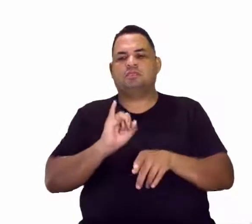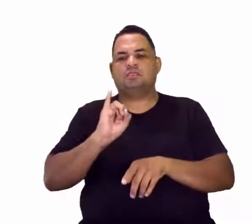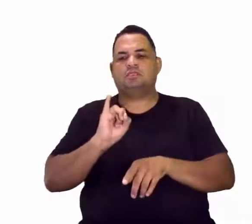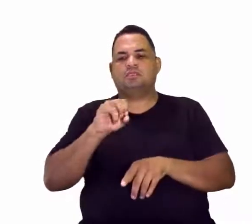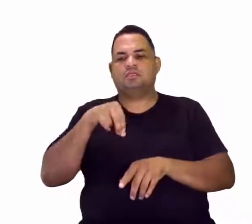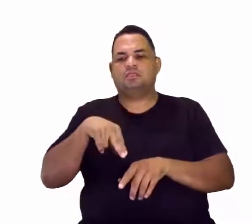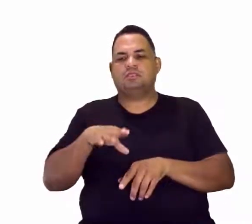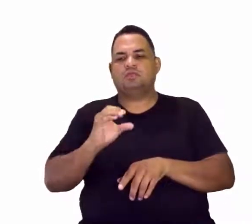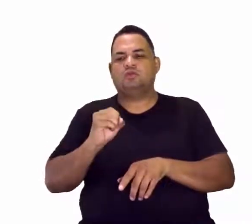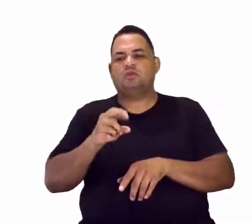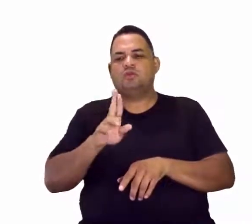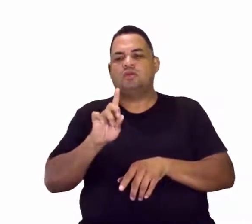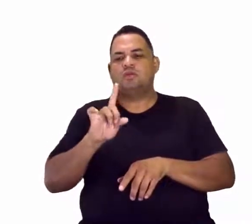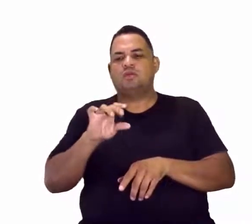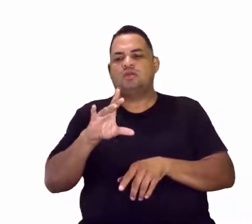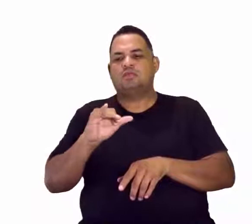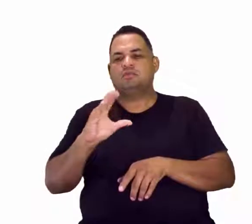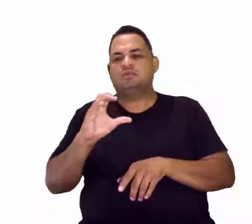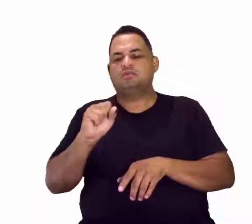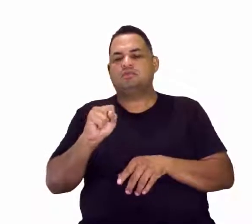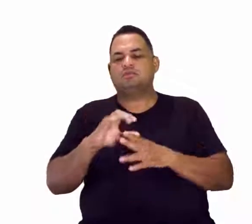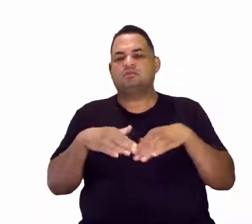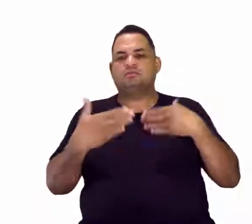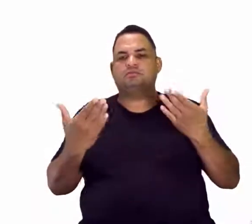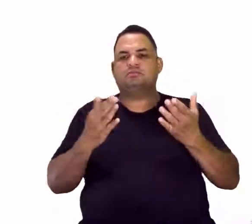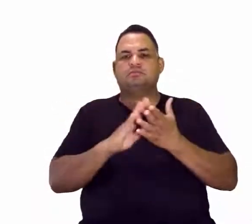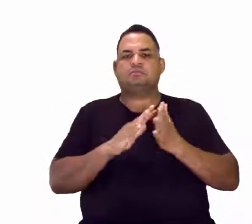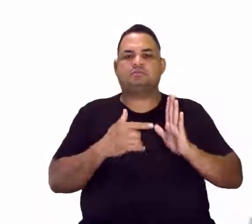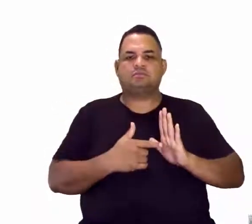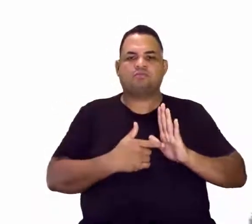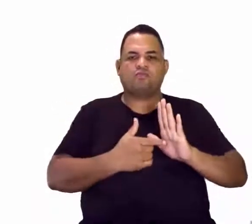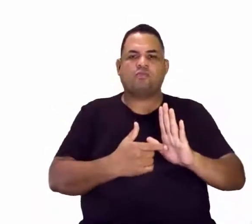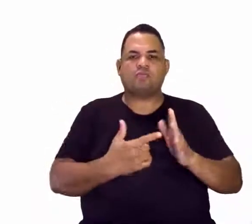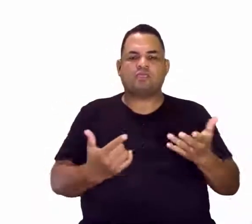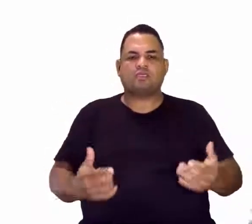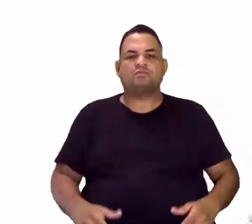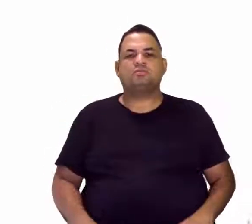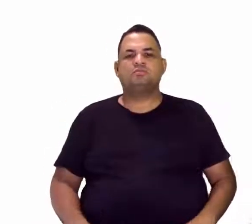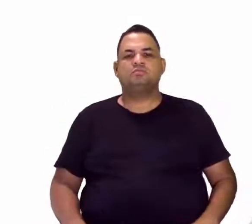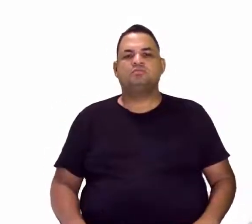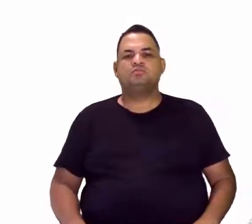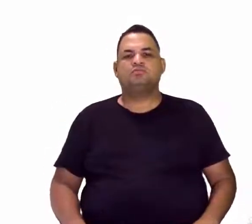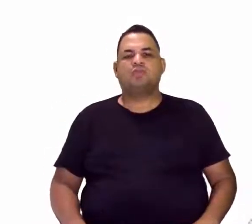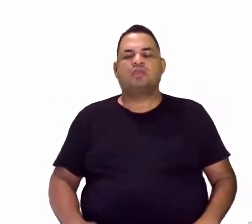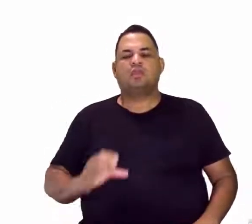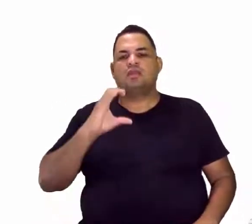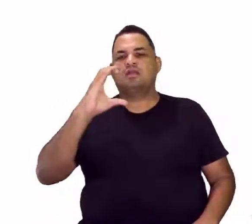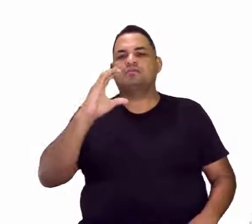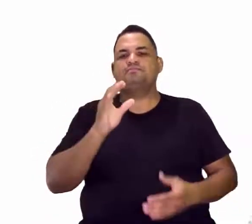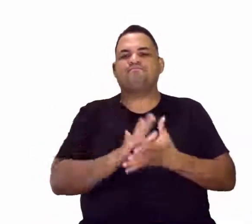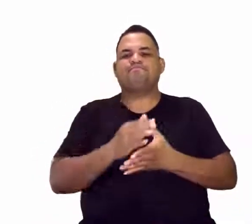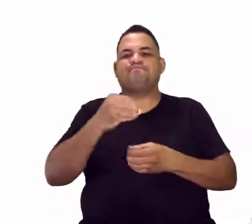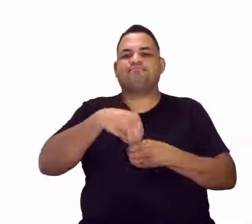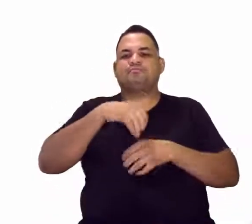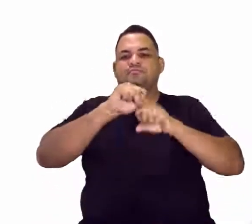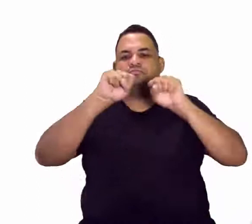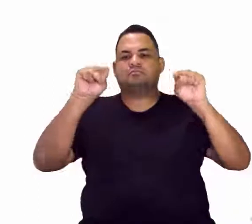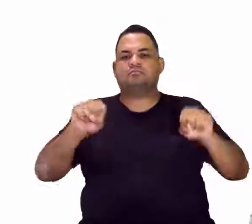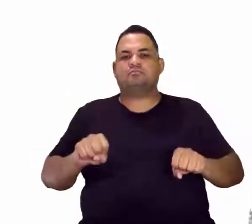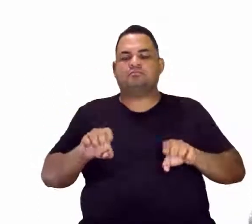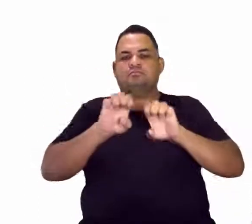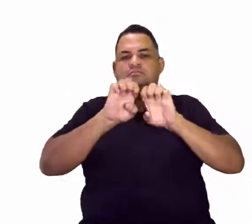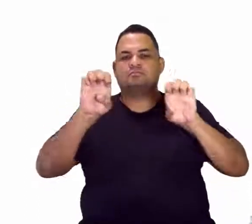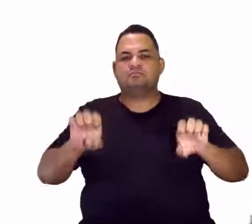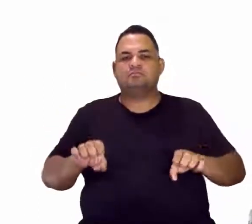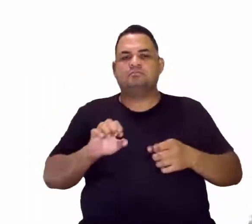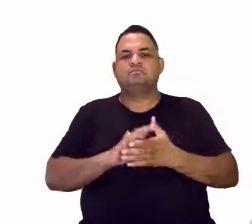foi dito que os compostos orgânicos são aqueles que apresentam carbono na sua estrutura. E os